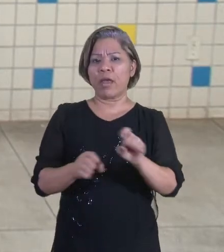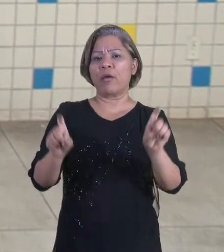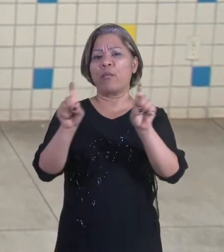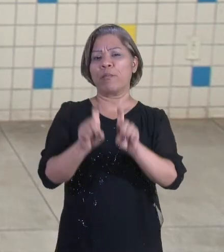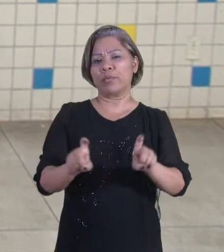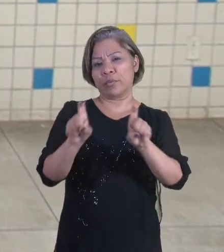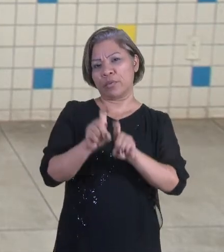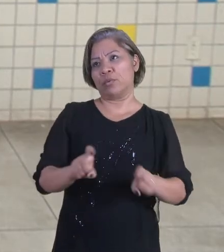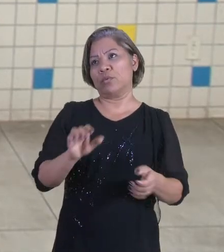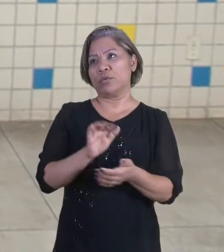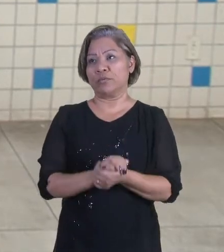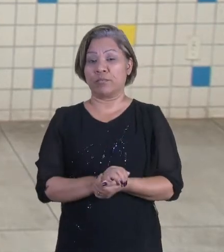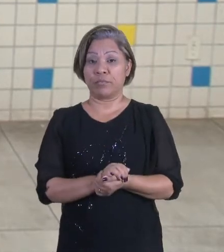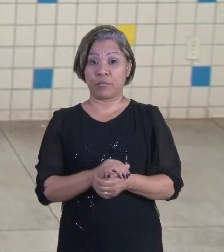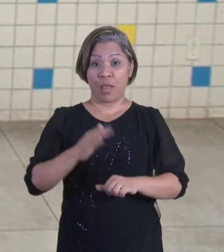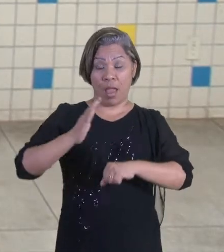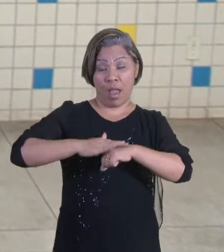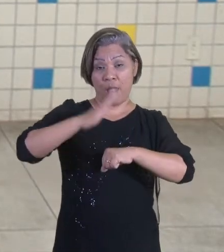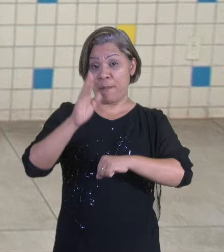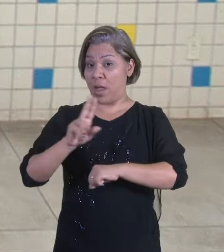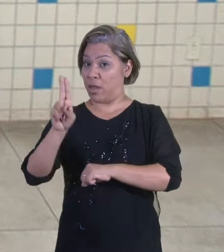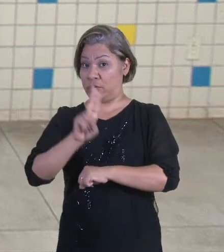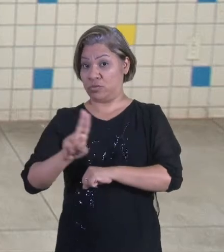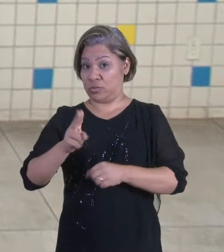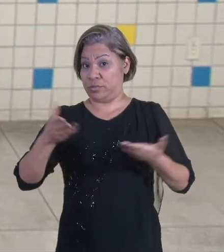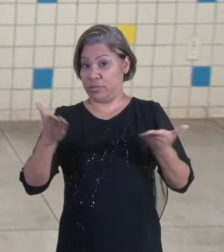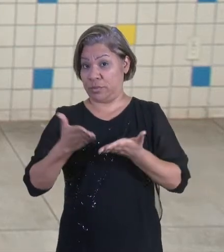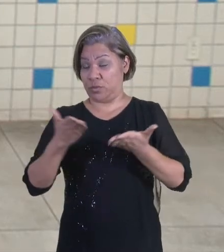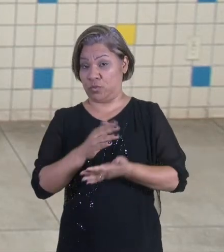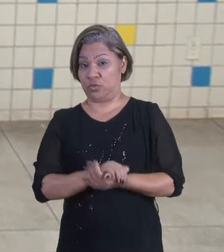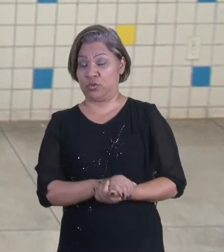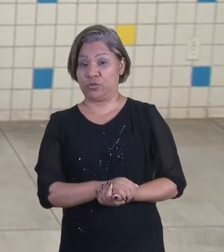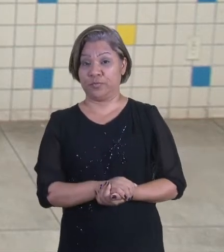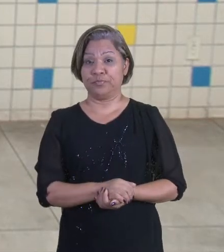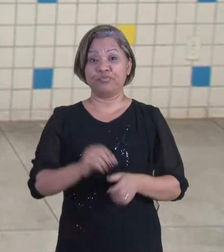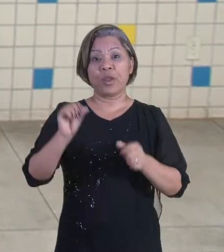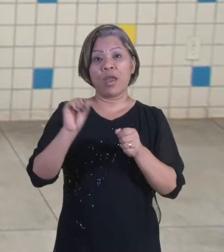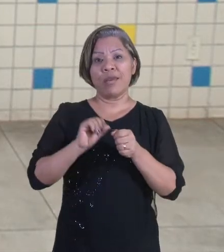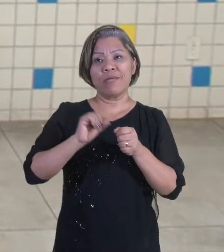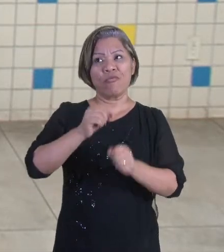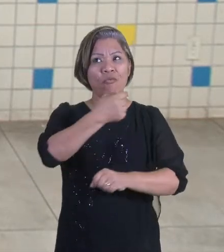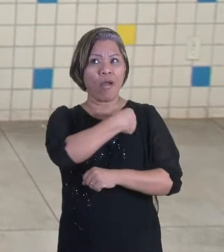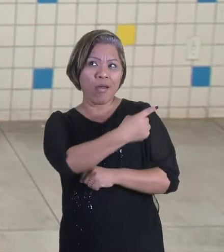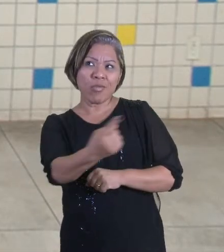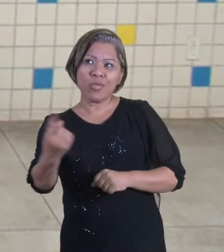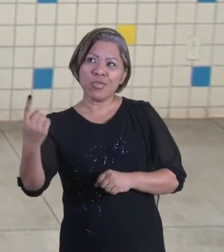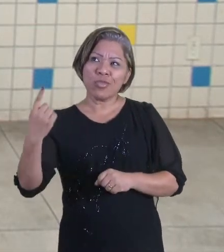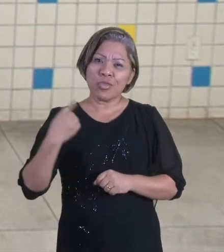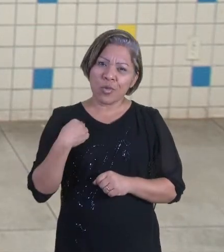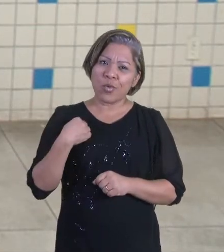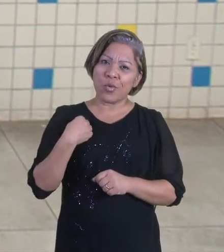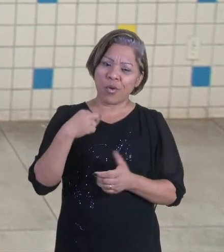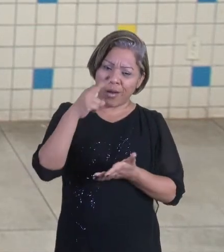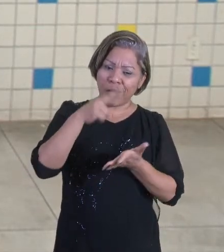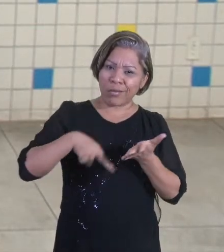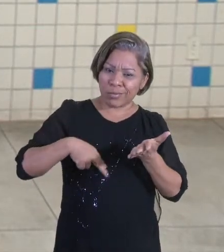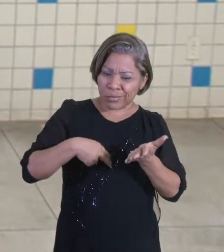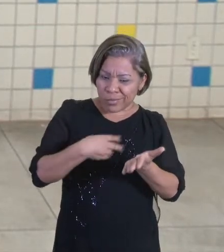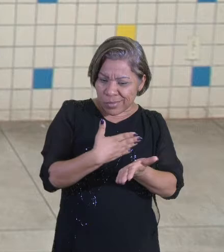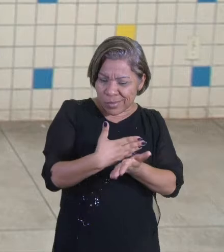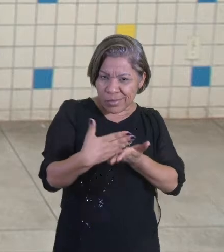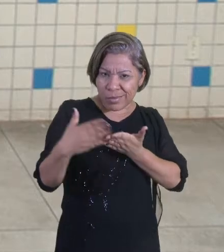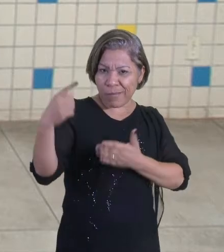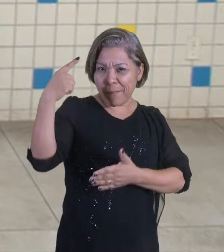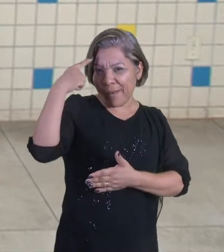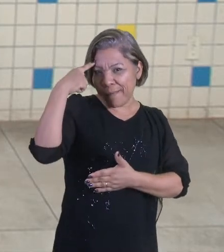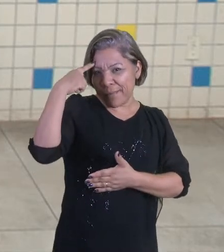utilizadas nos dias de hoje. E faz com que nós, leitores, comece a pensar sobre aquele determinado assunto, faz a gente